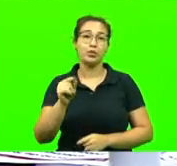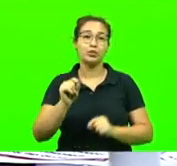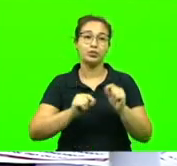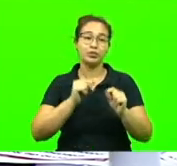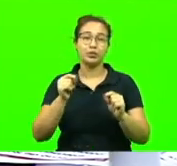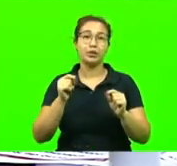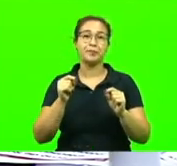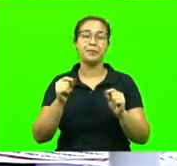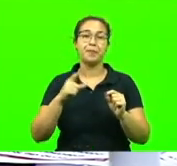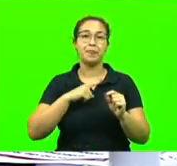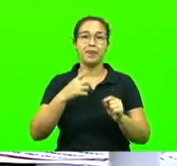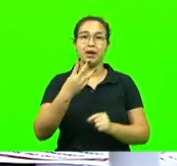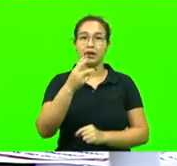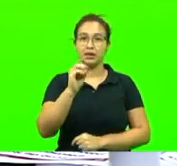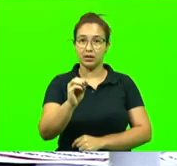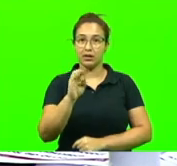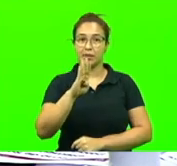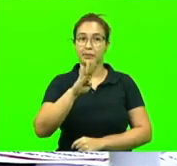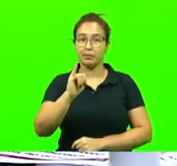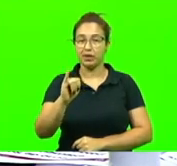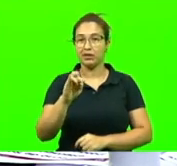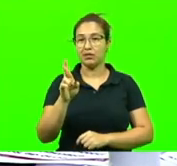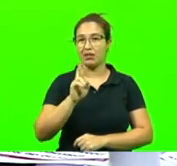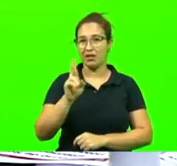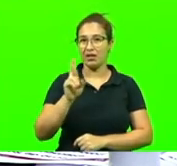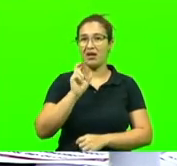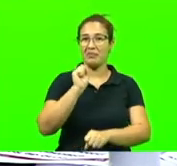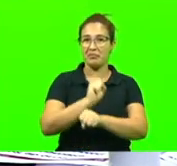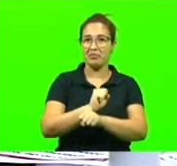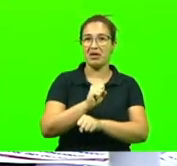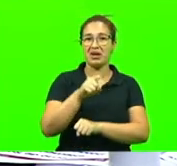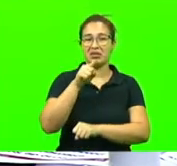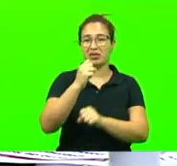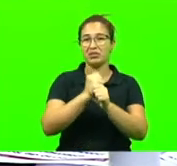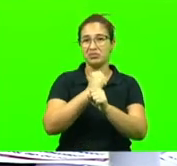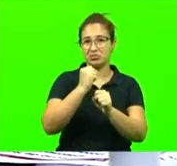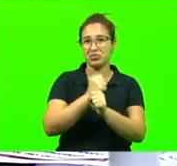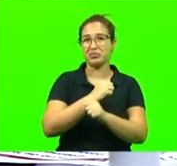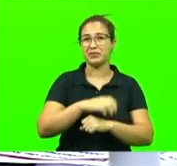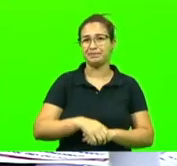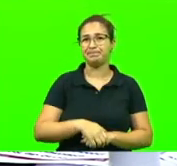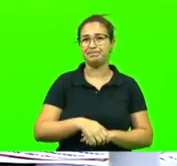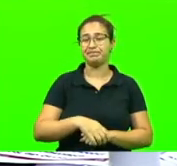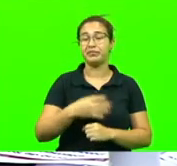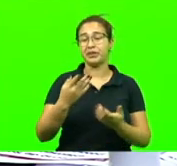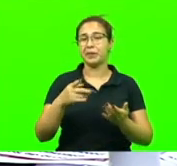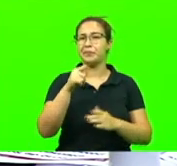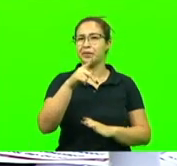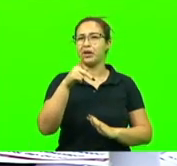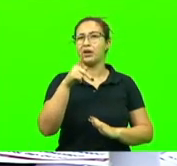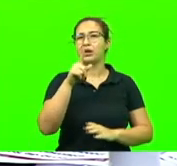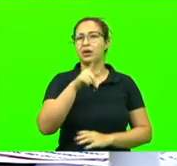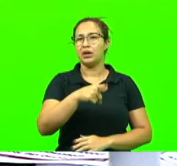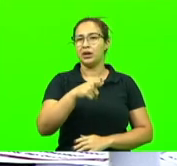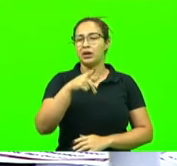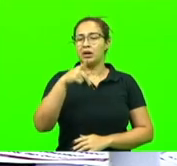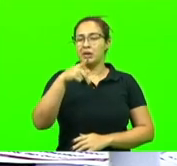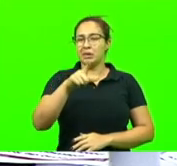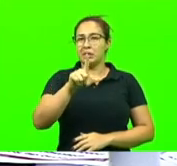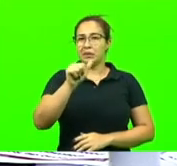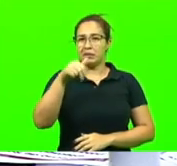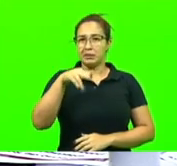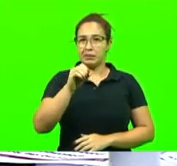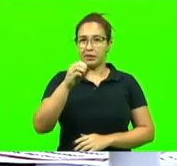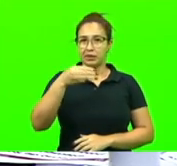bilhões de reais em Santa Catarina em obras paradas e paralisadas. O Plano Mil, eu temo que